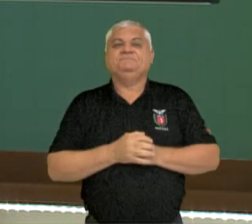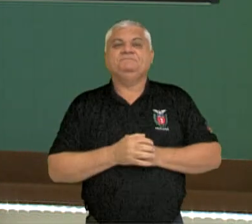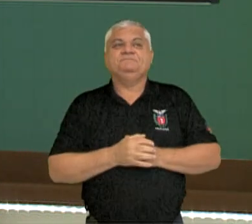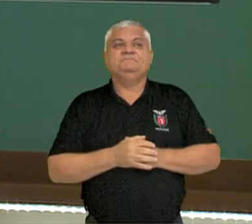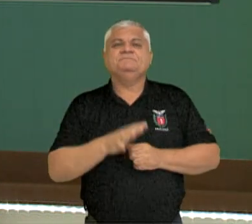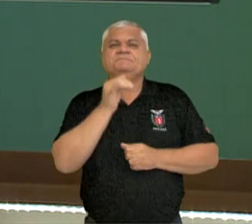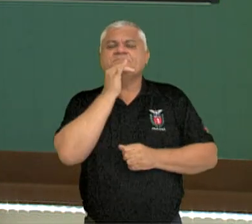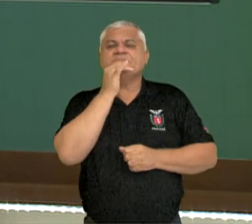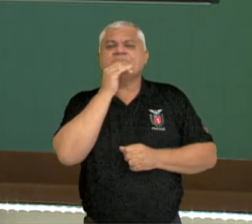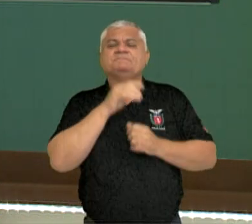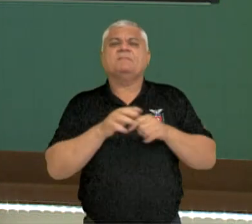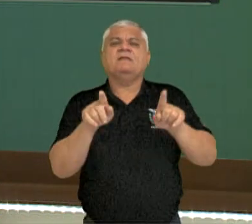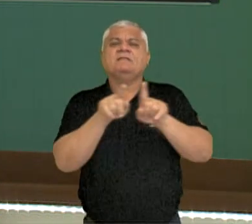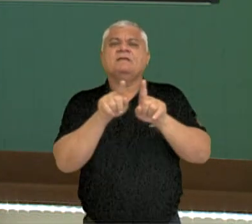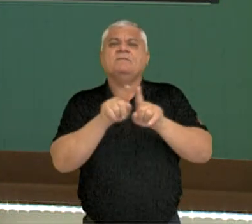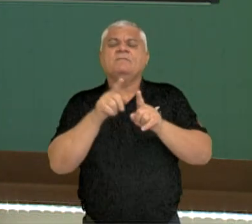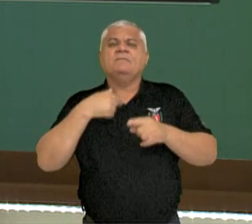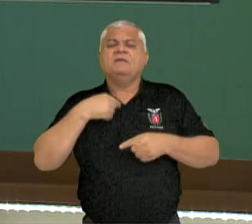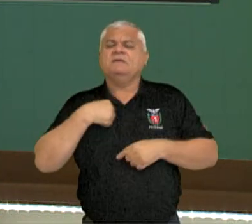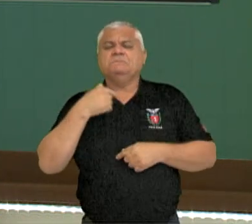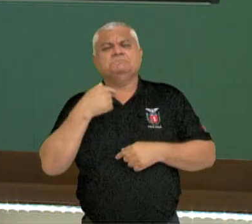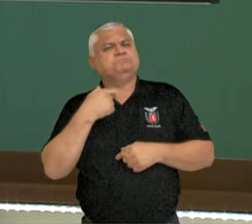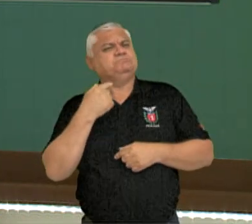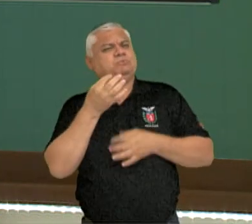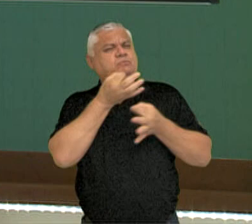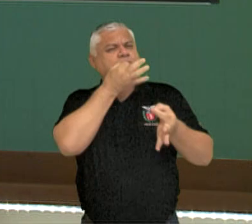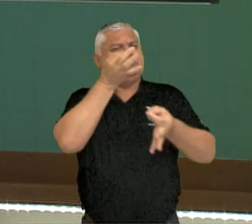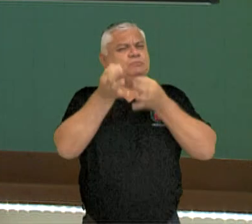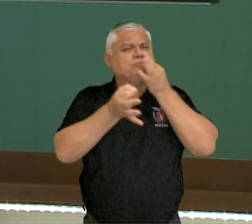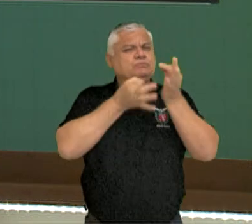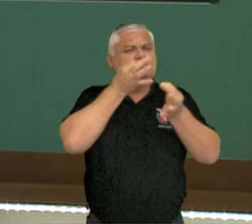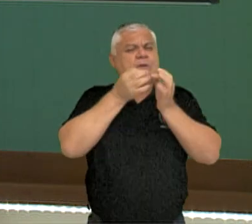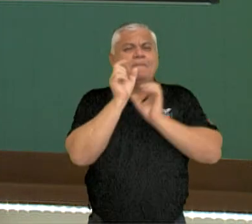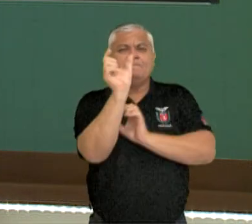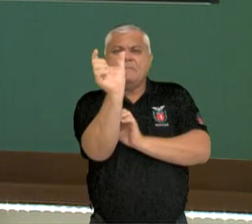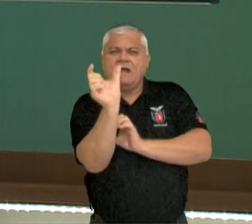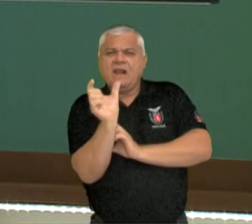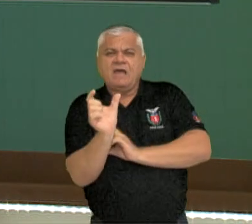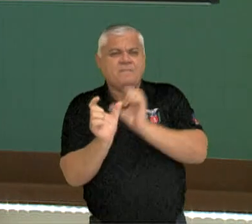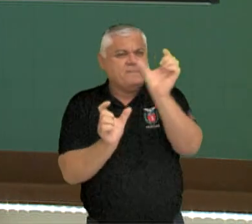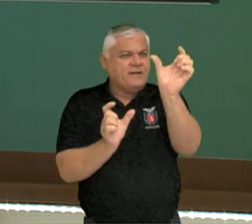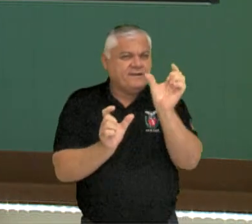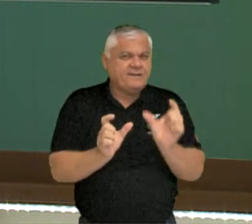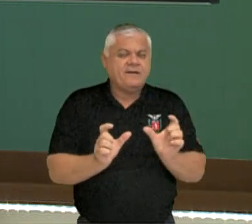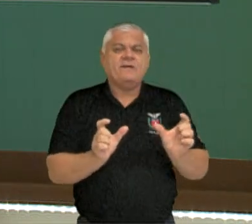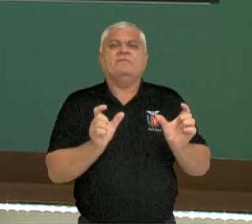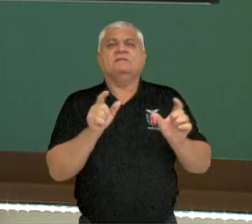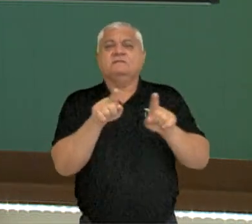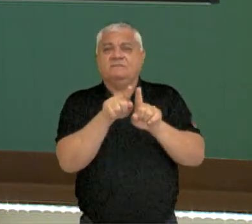entrelinhas. Inferir, ou seja, deduzir o sentido das palavras ou expressões.